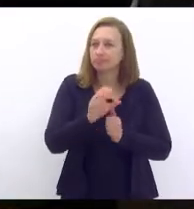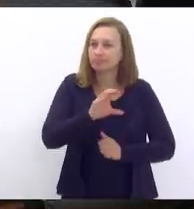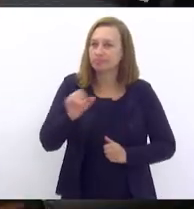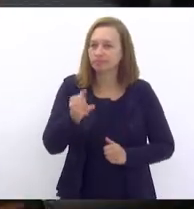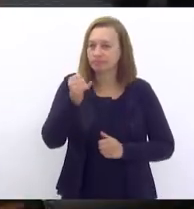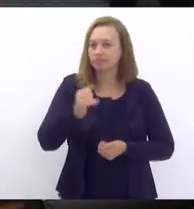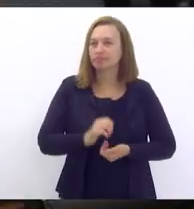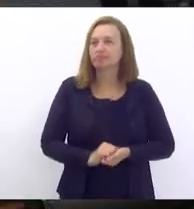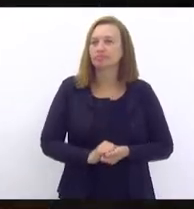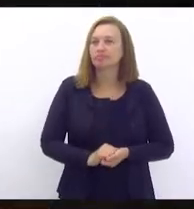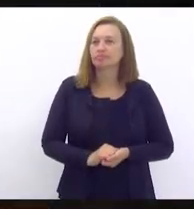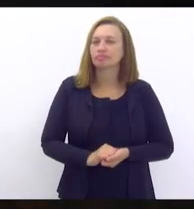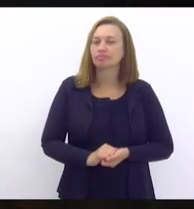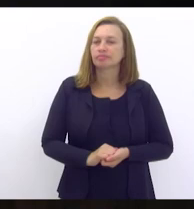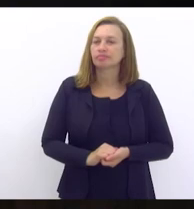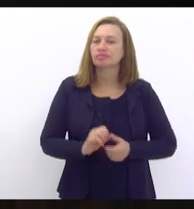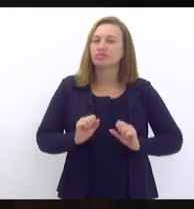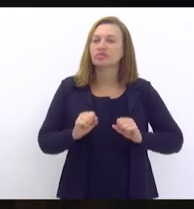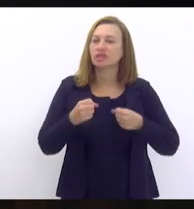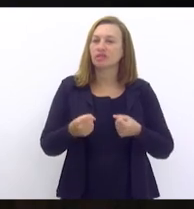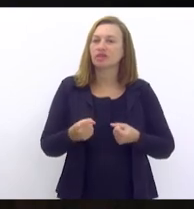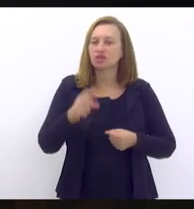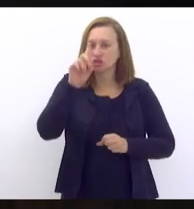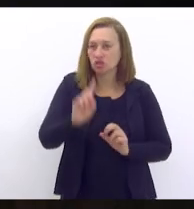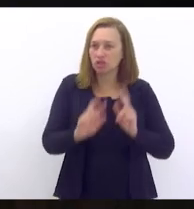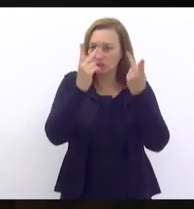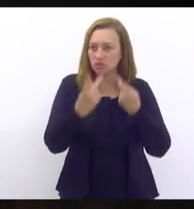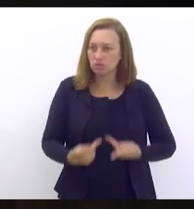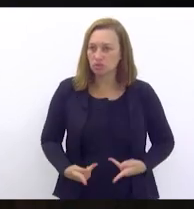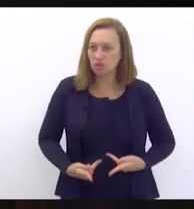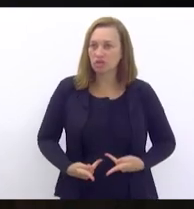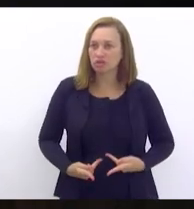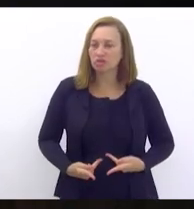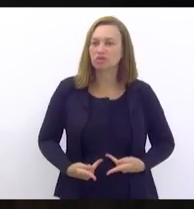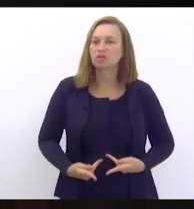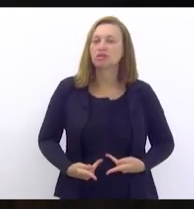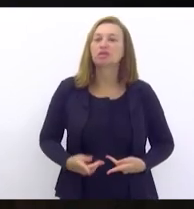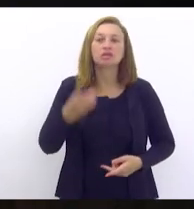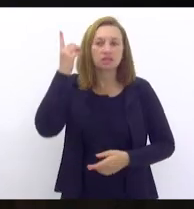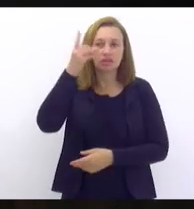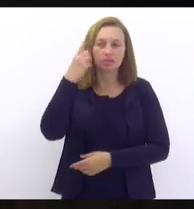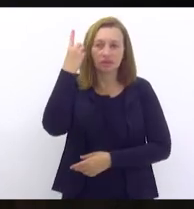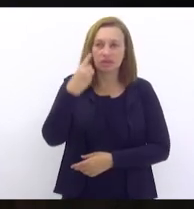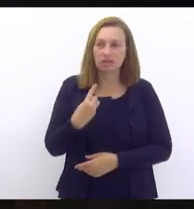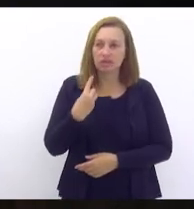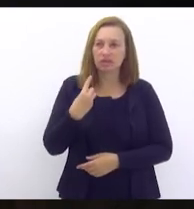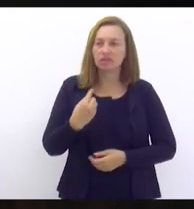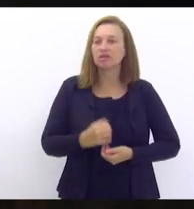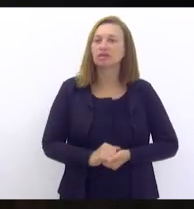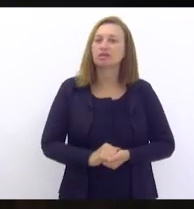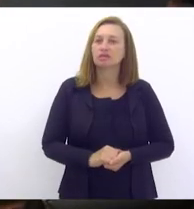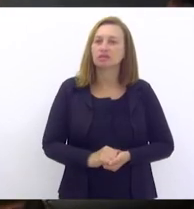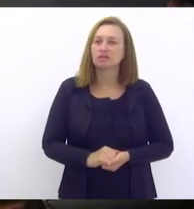CCJ. Pela defesa dos direitos humanos e cidadania, deputada Dani Monteiro.